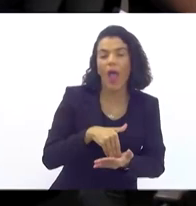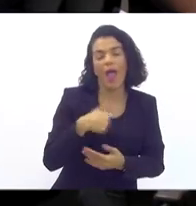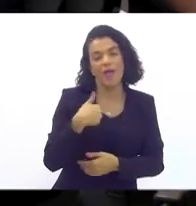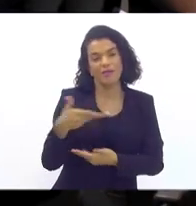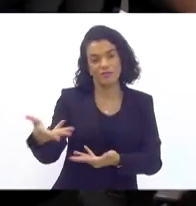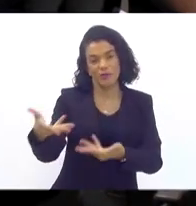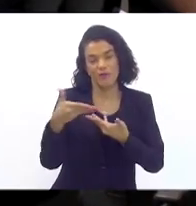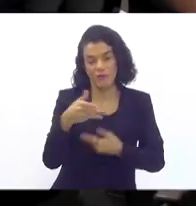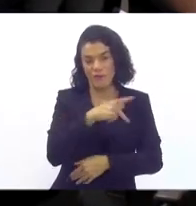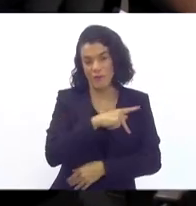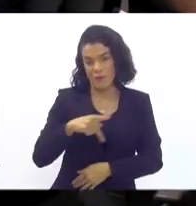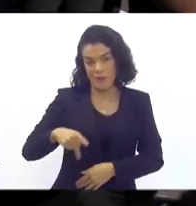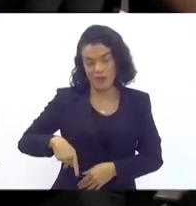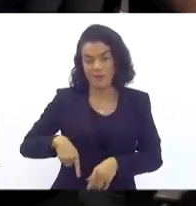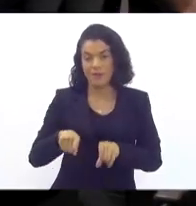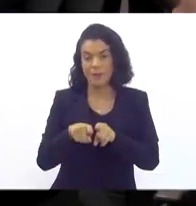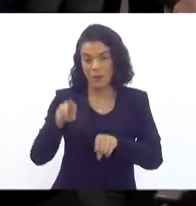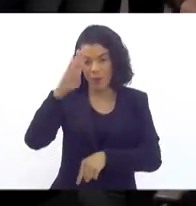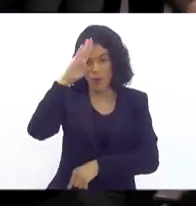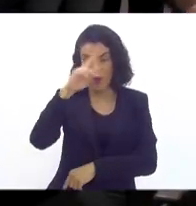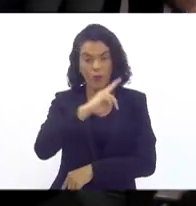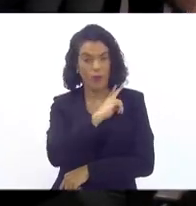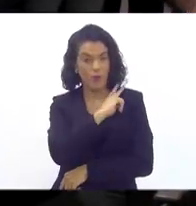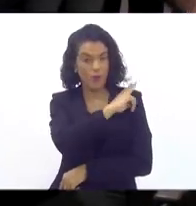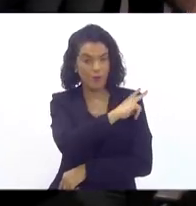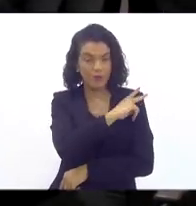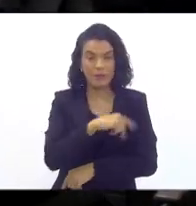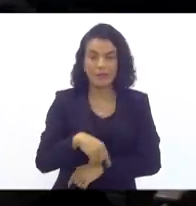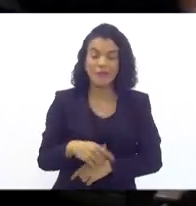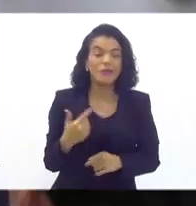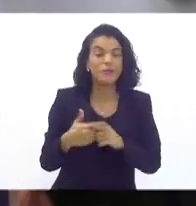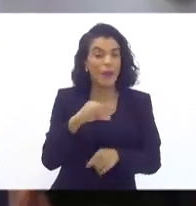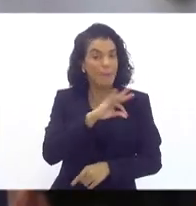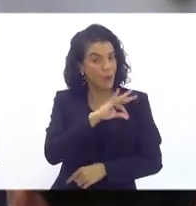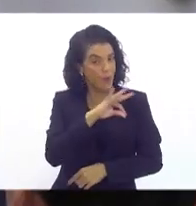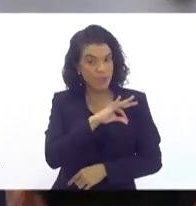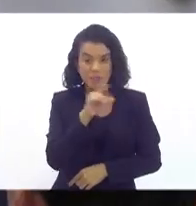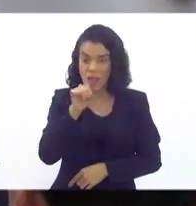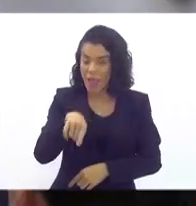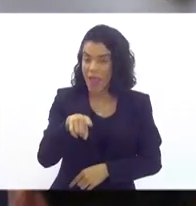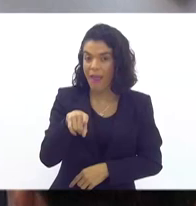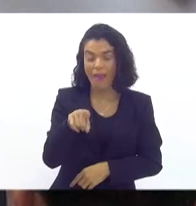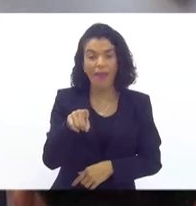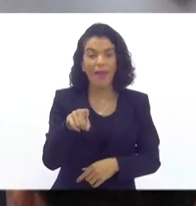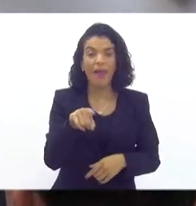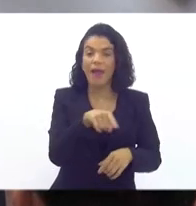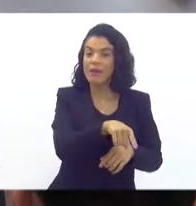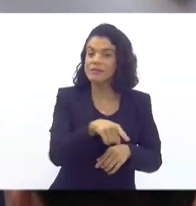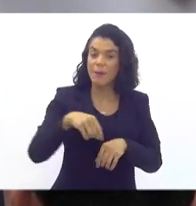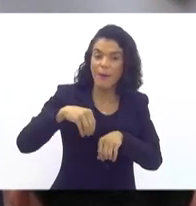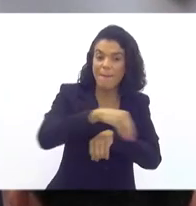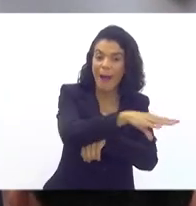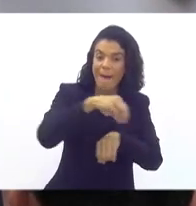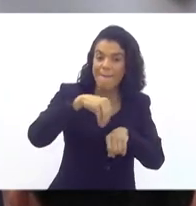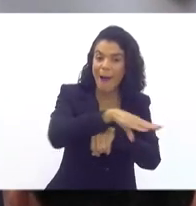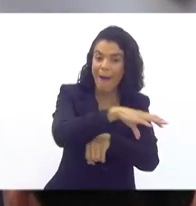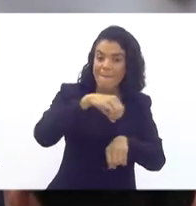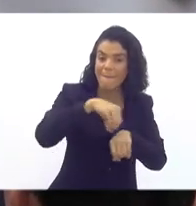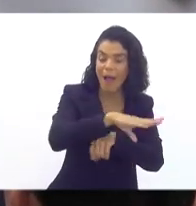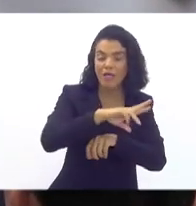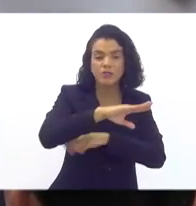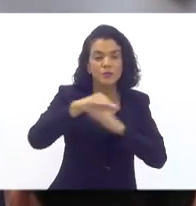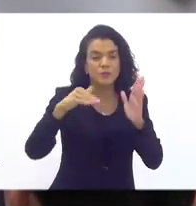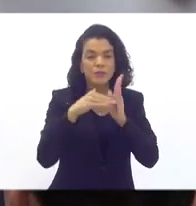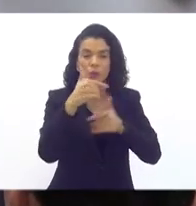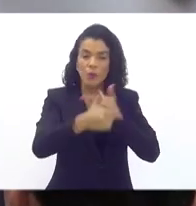até porque a polícia militar de fato ela é a ponta ela é simplesmente comunicada das operações e tem que prestar ali